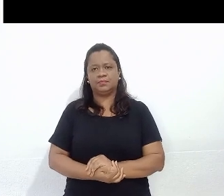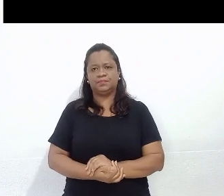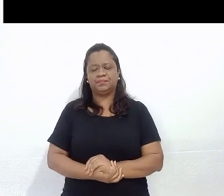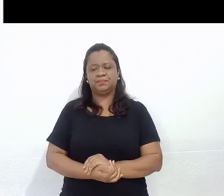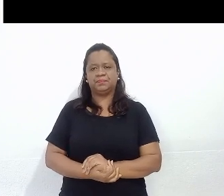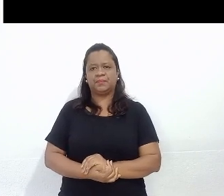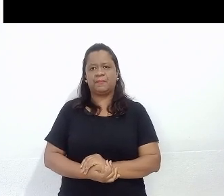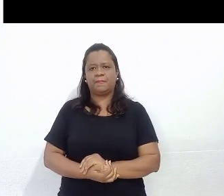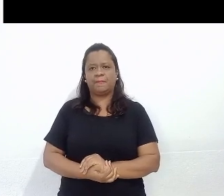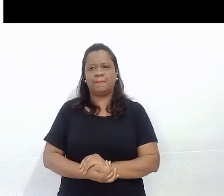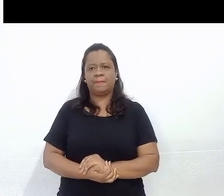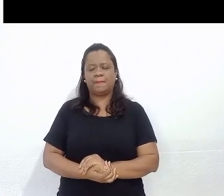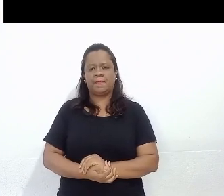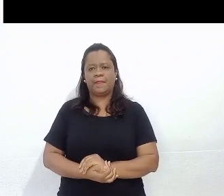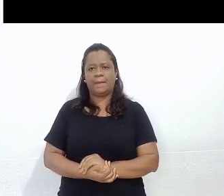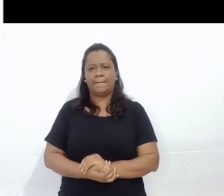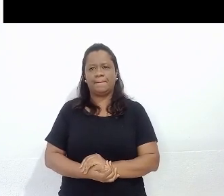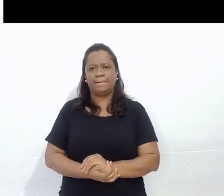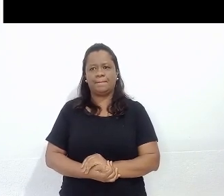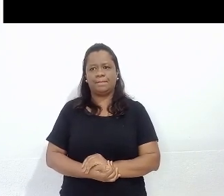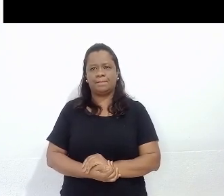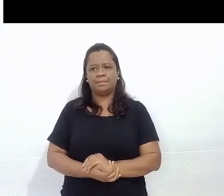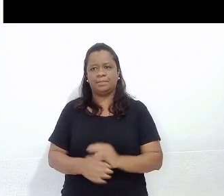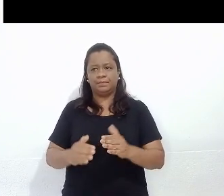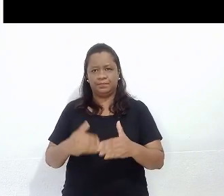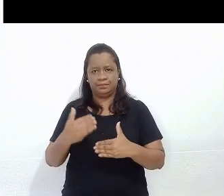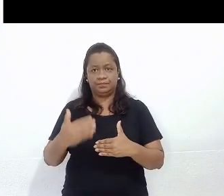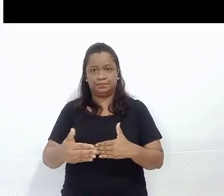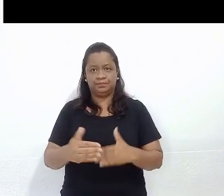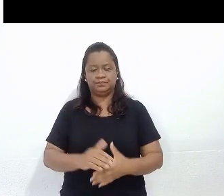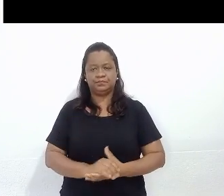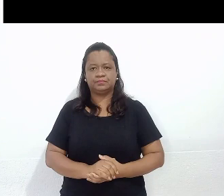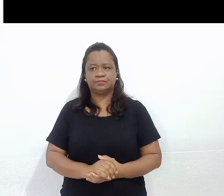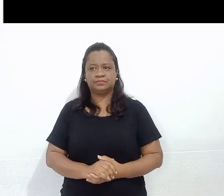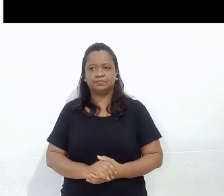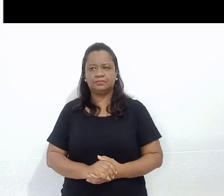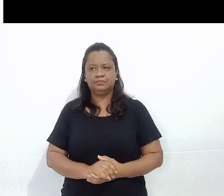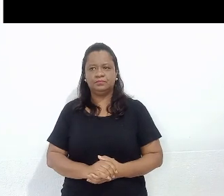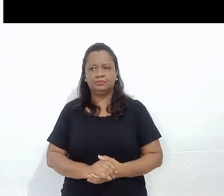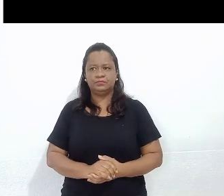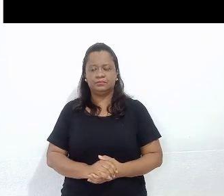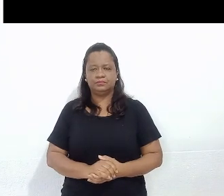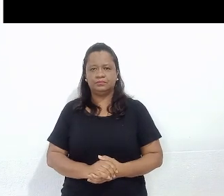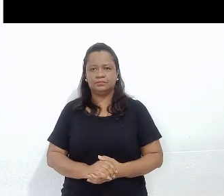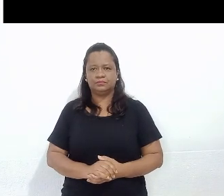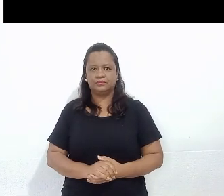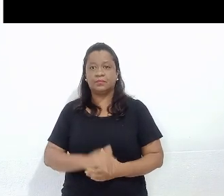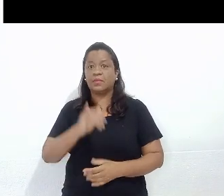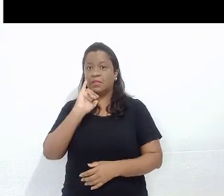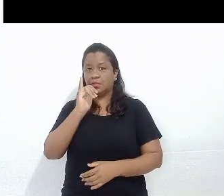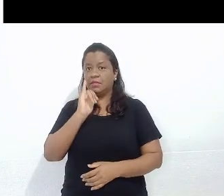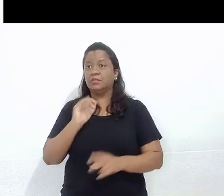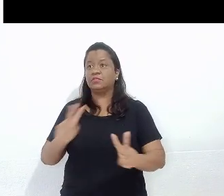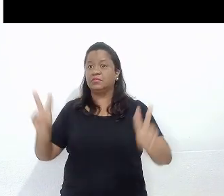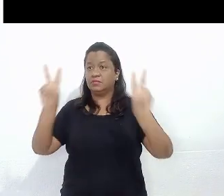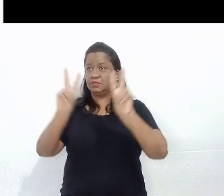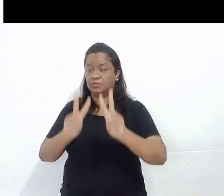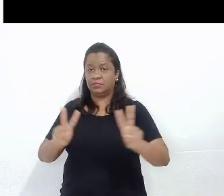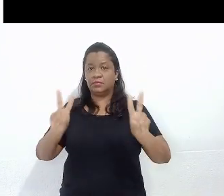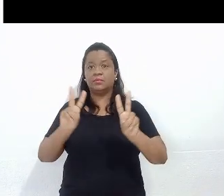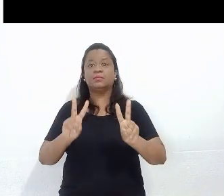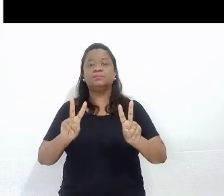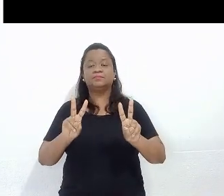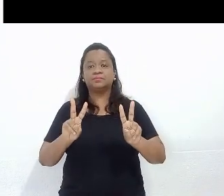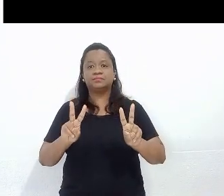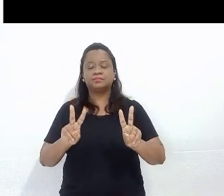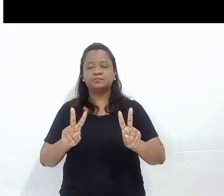Então, a gente... Deixa eu até avançar aqui, porque eu acho que eu esqueci de dar. Então, narrativa visual. A narrativa